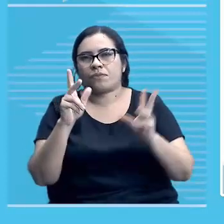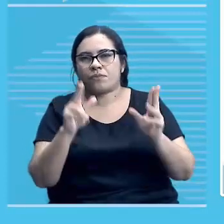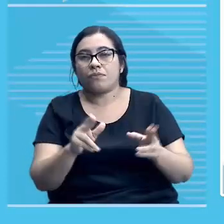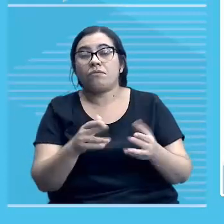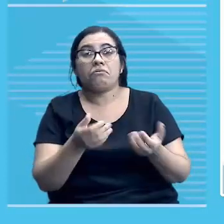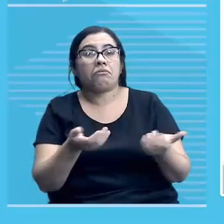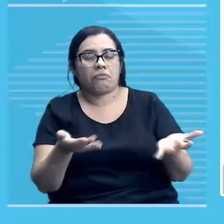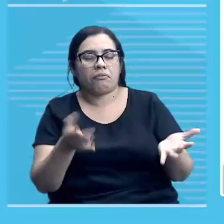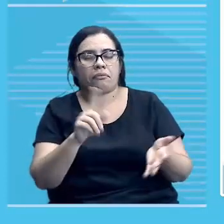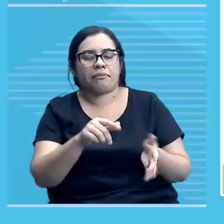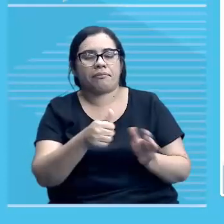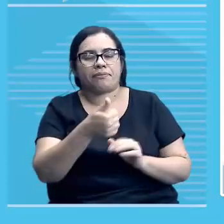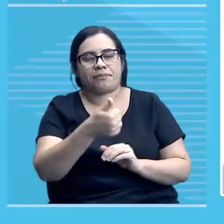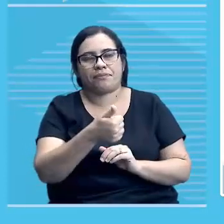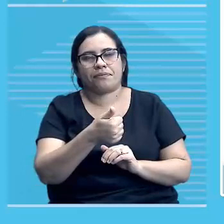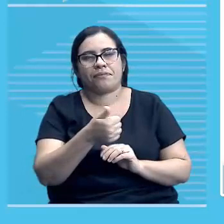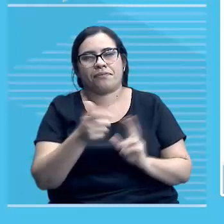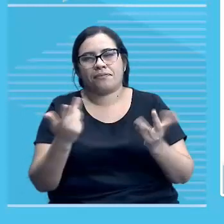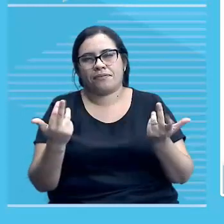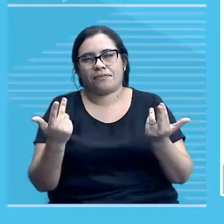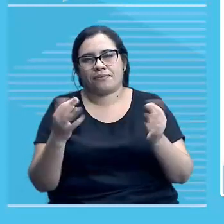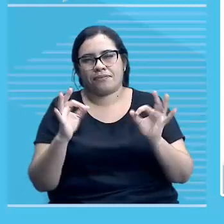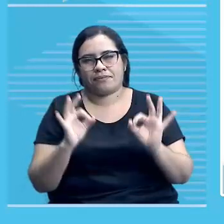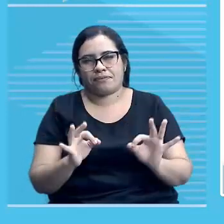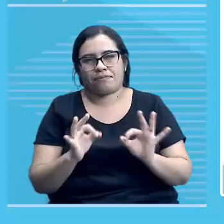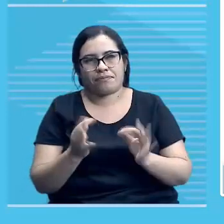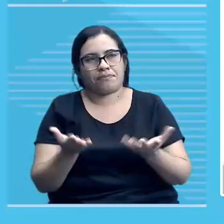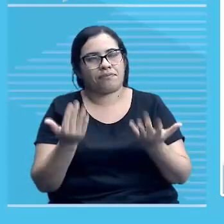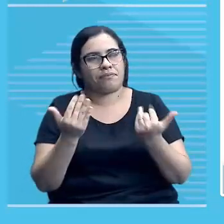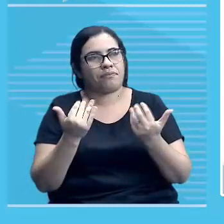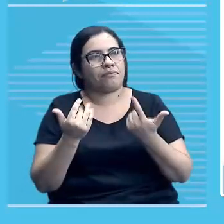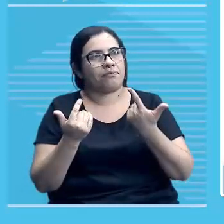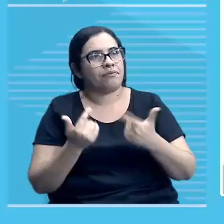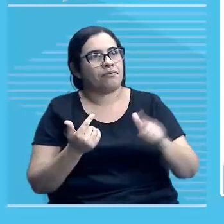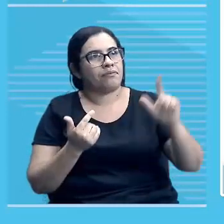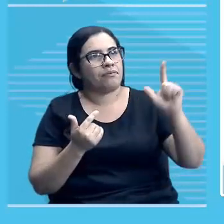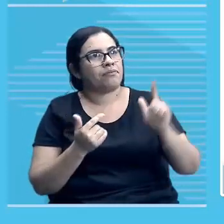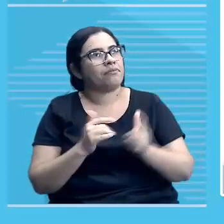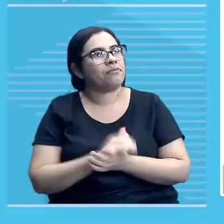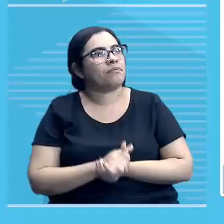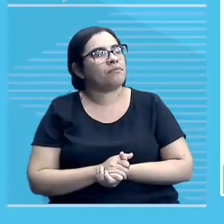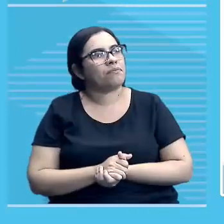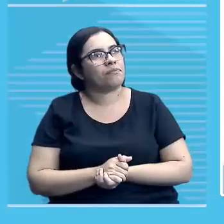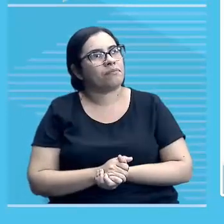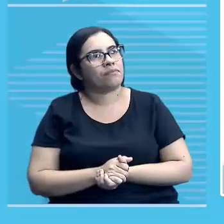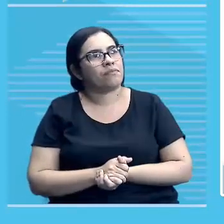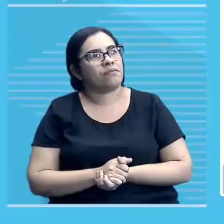a 1. Beleza? Bora aqui para a próxima questão.